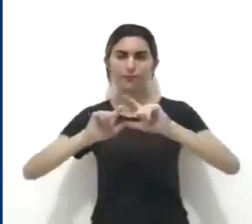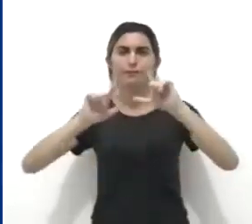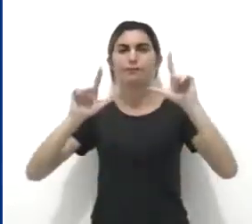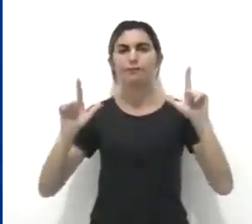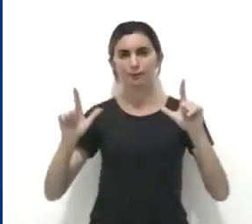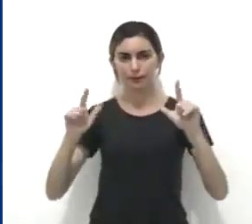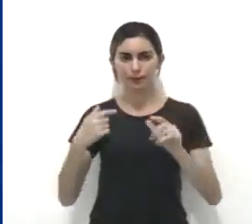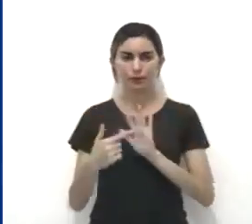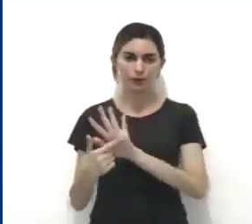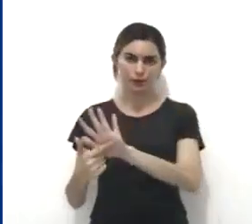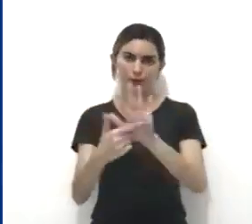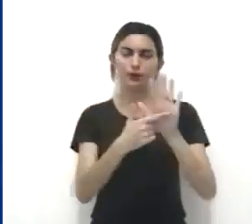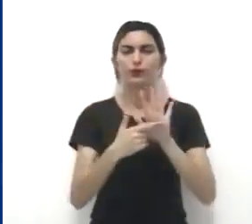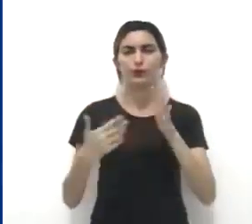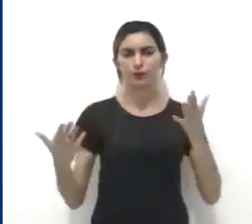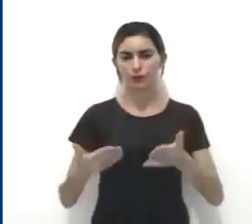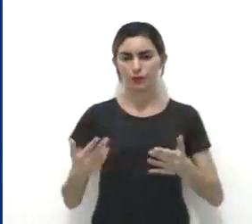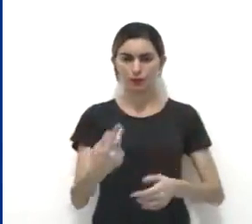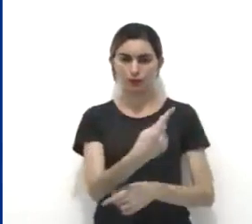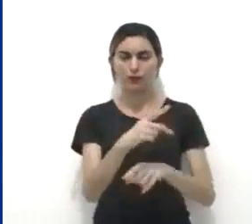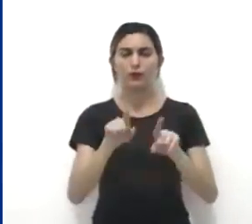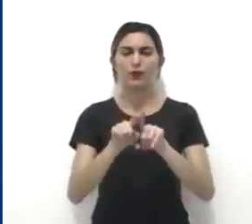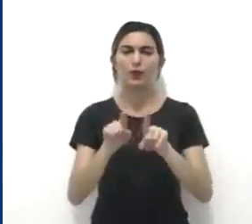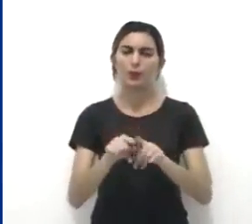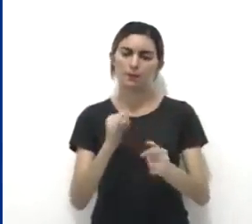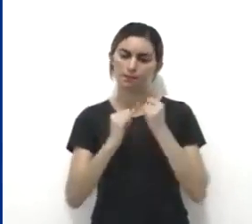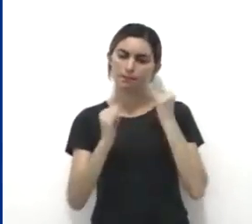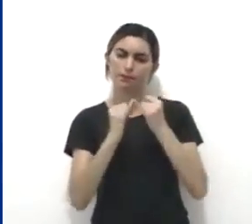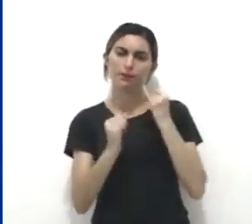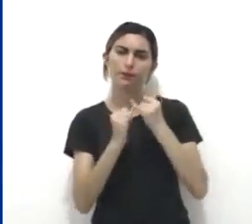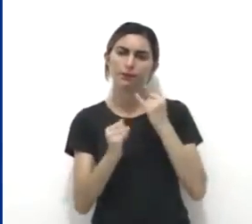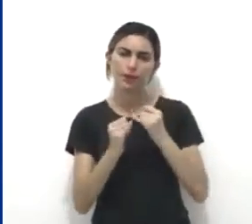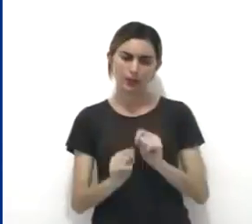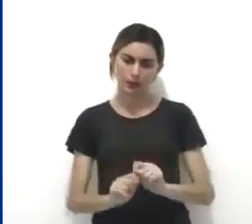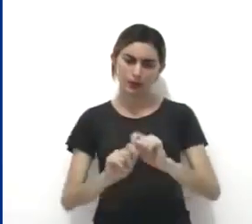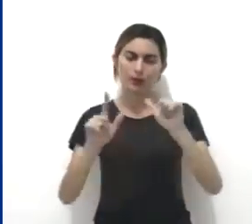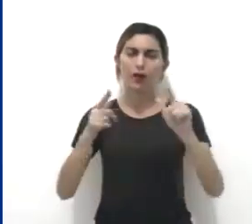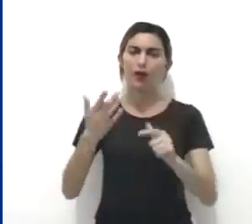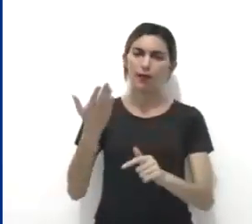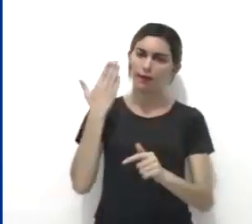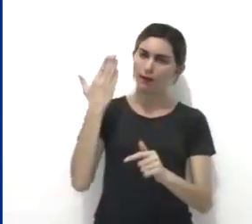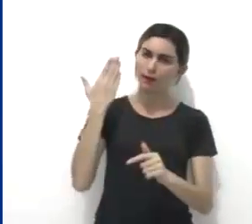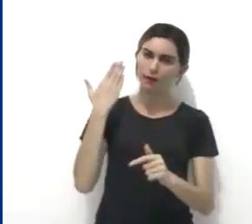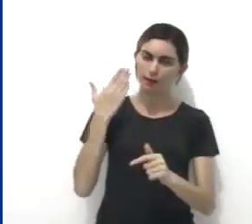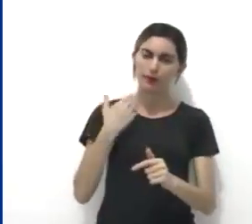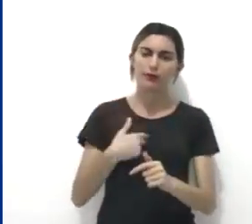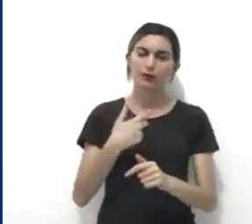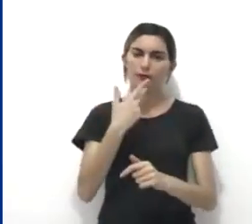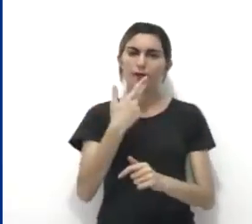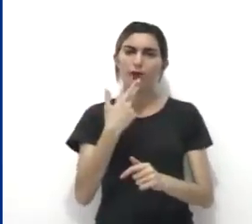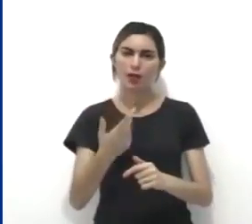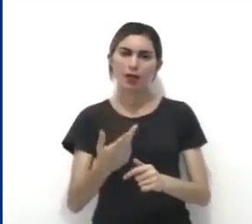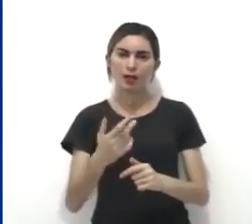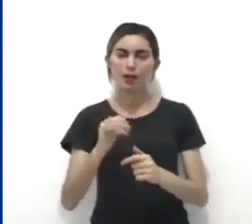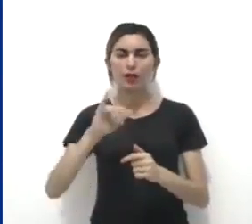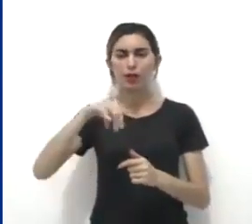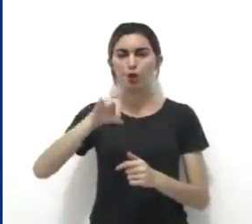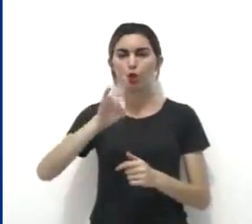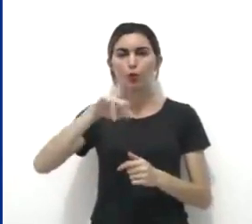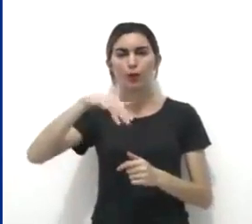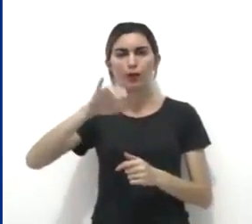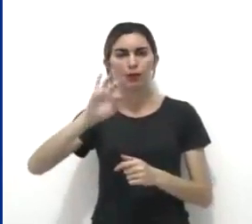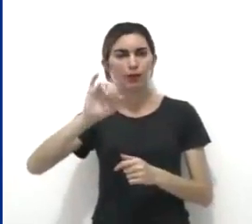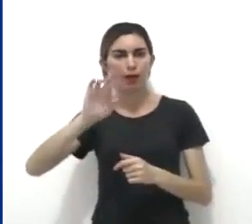imagens que estamos mostrando agora, ela também se parece muito com as imagens anteriores no quesito